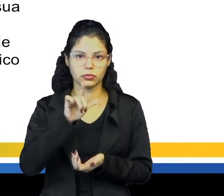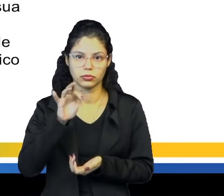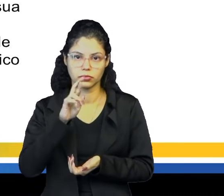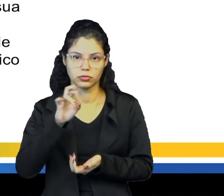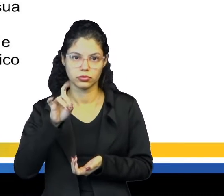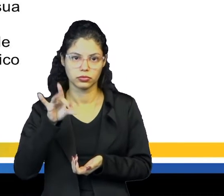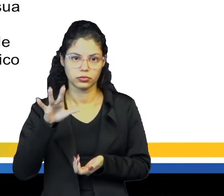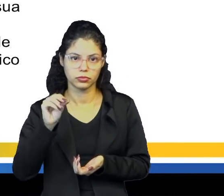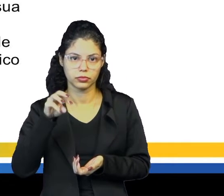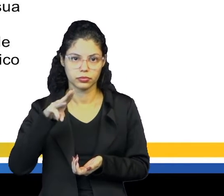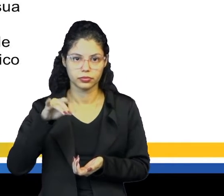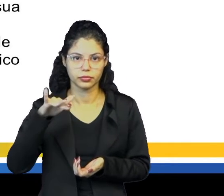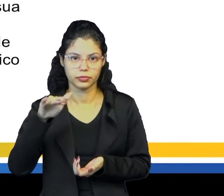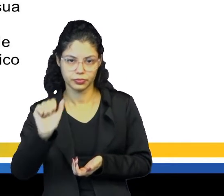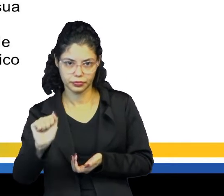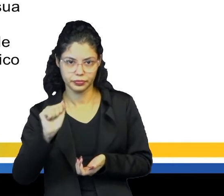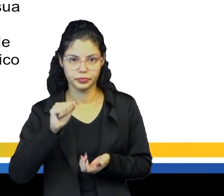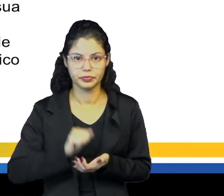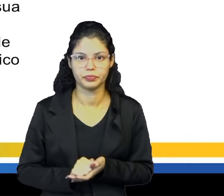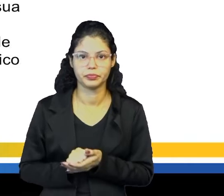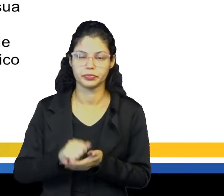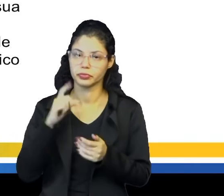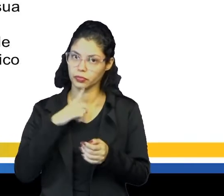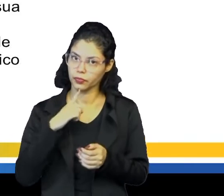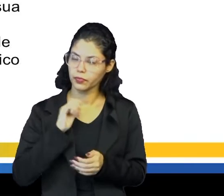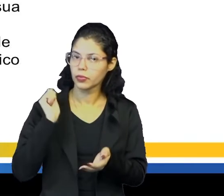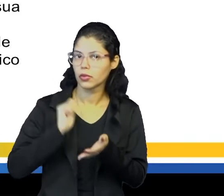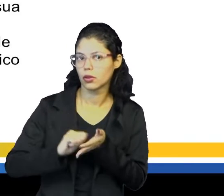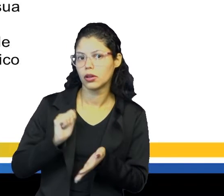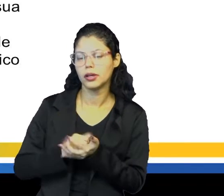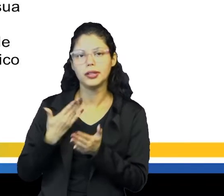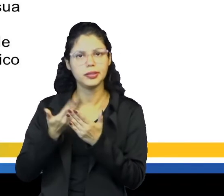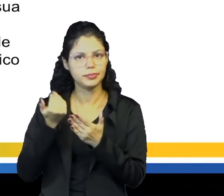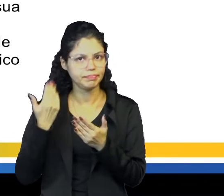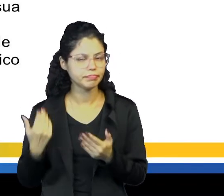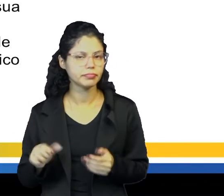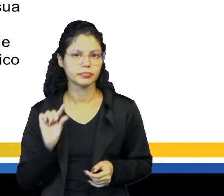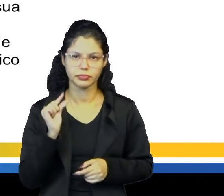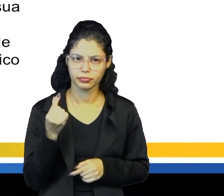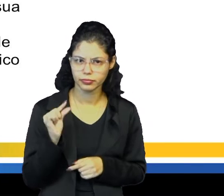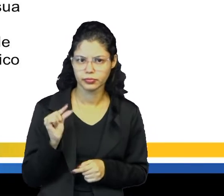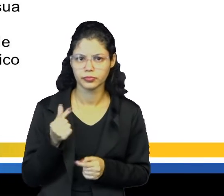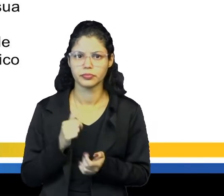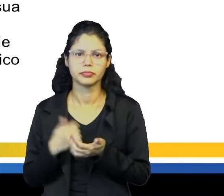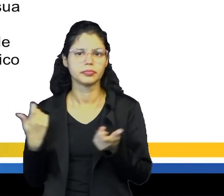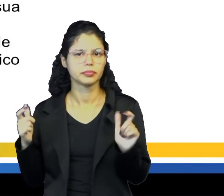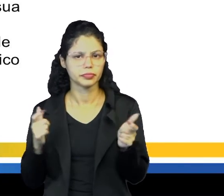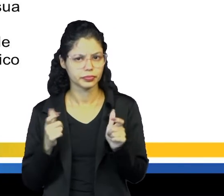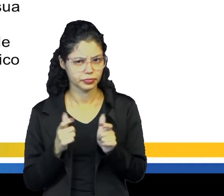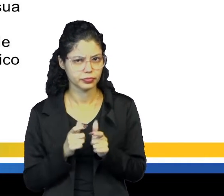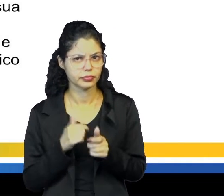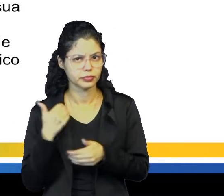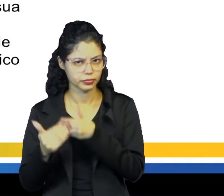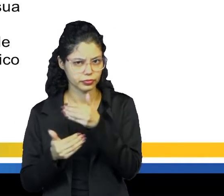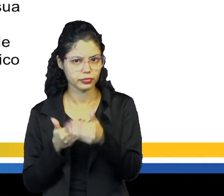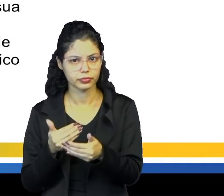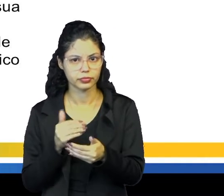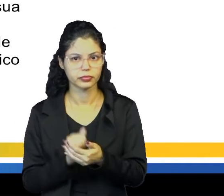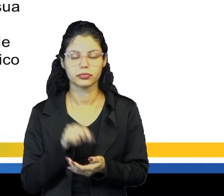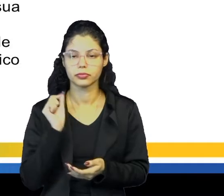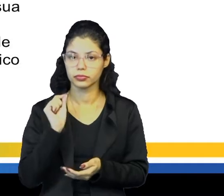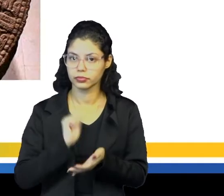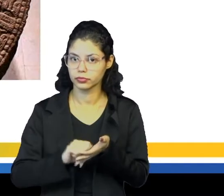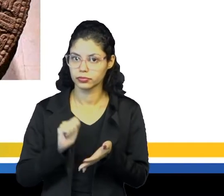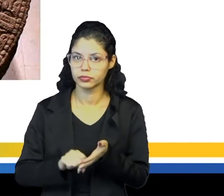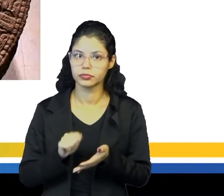logossilábico sistema maia. Então a gente tem aí uma escrita mais antiga e um pouco menos desenvolvida ali do que a